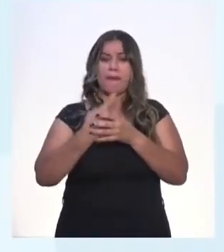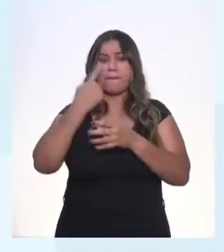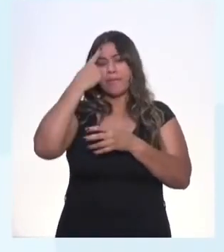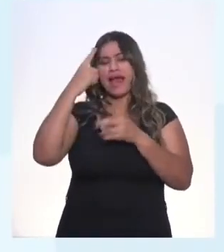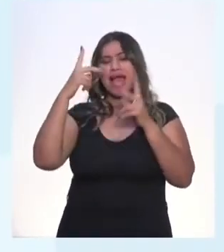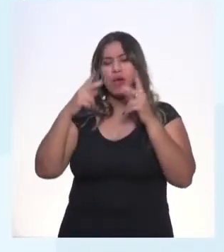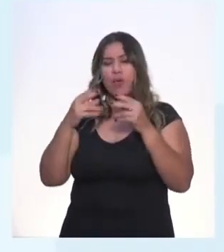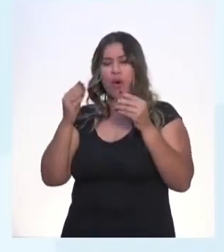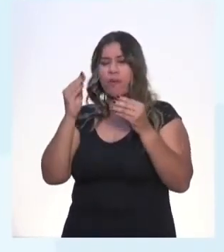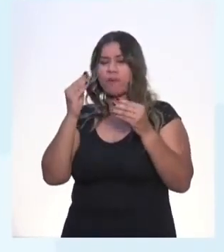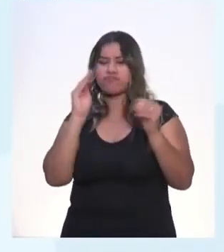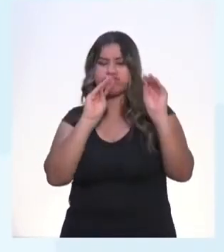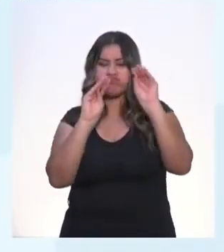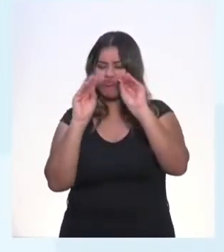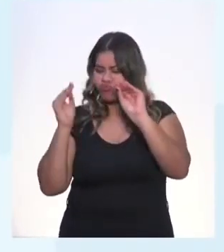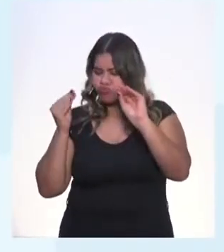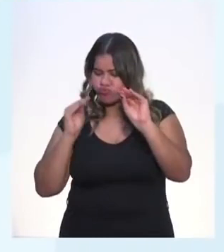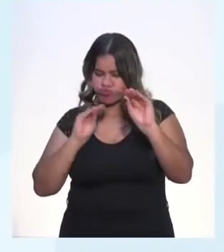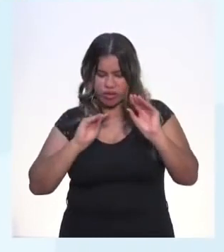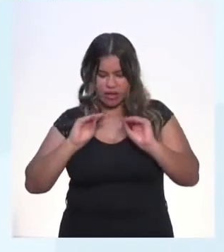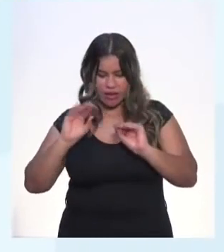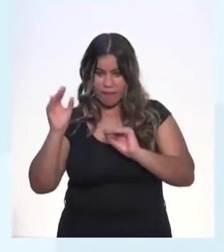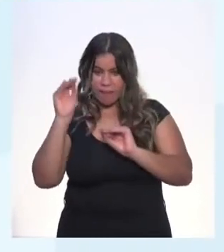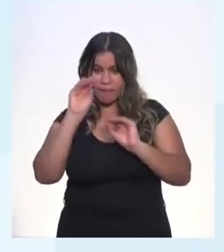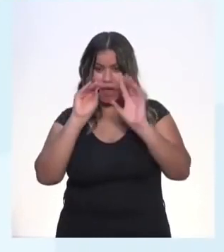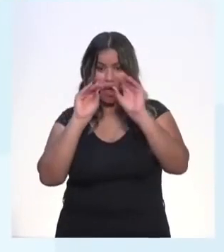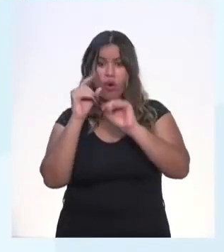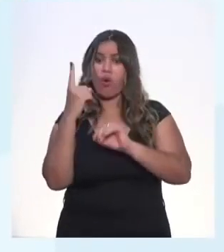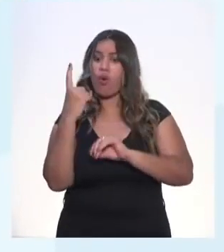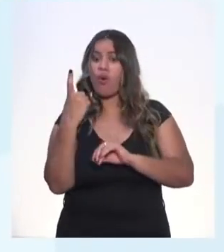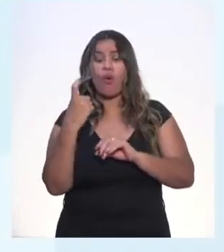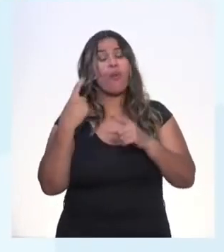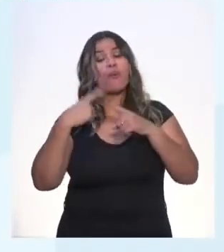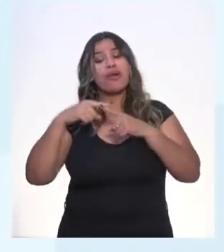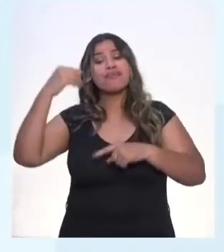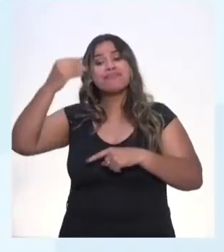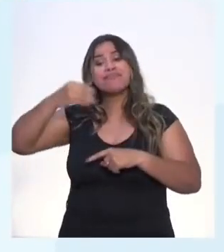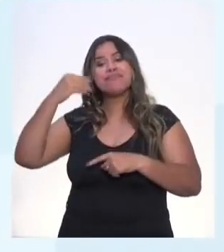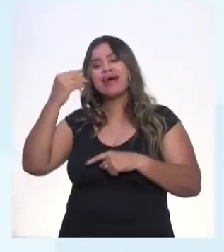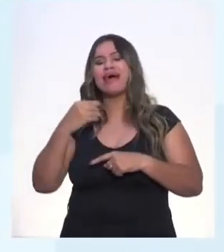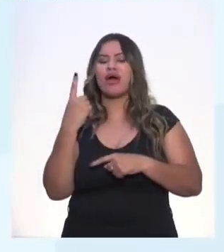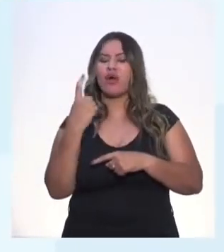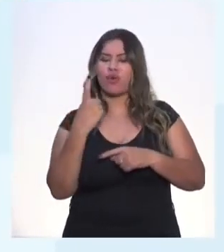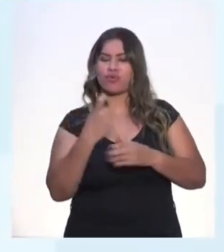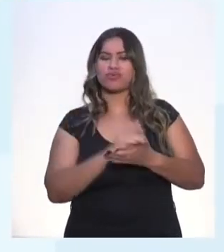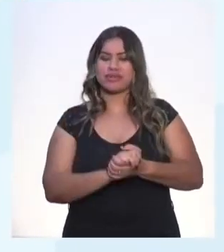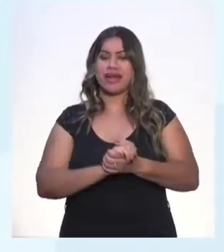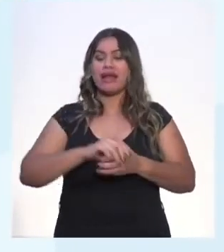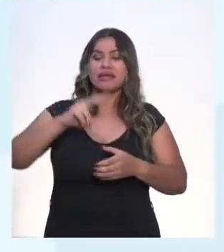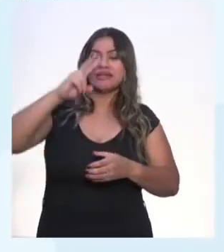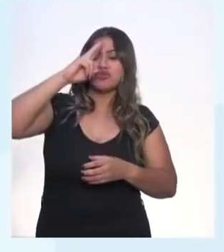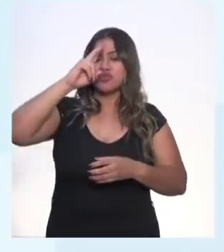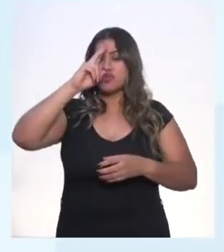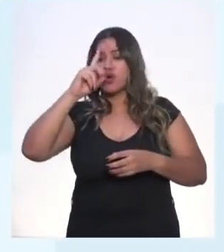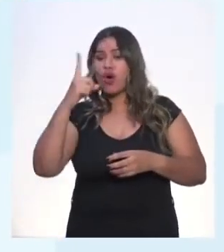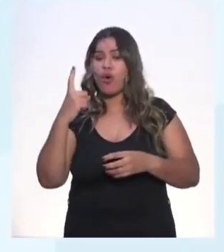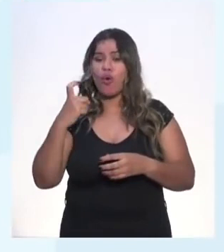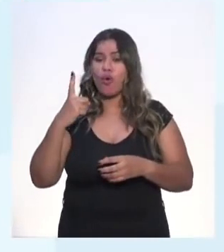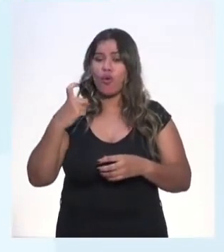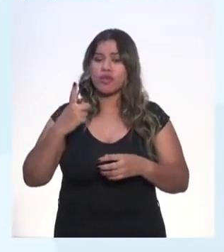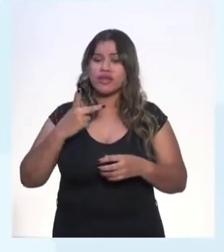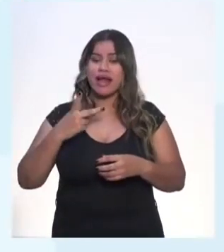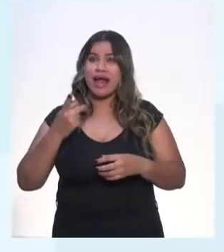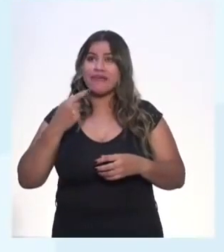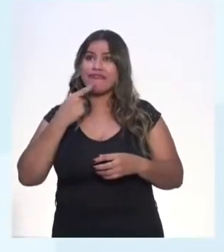quebra-cabeça imenso e que cada peça é única, porque as experiências são únicas. Né? A história é única. A gente não pode